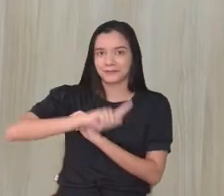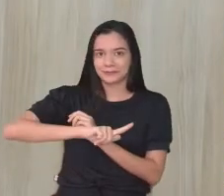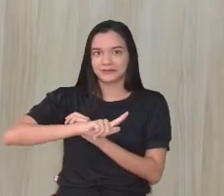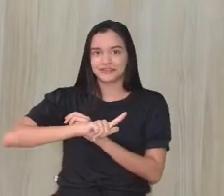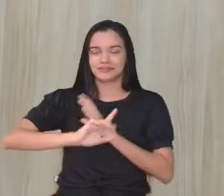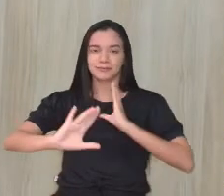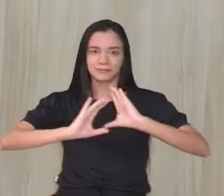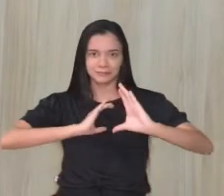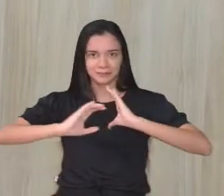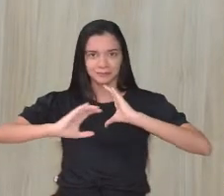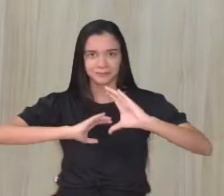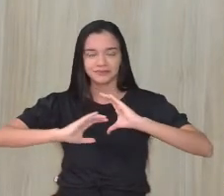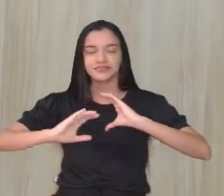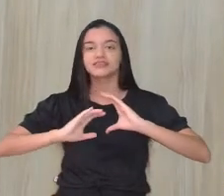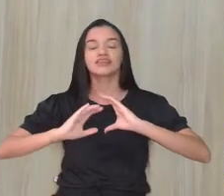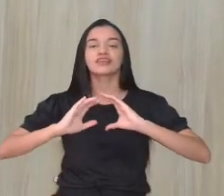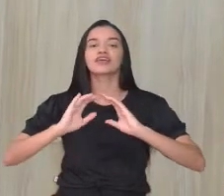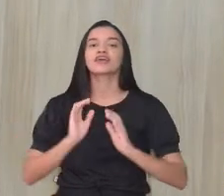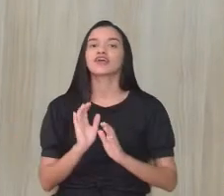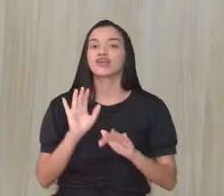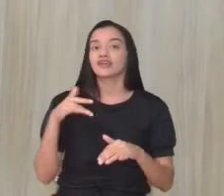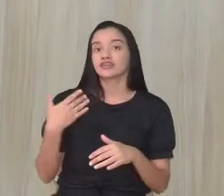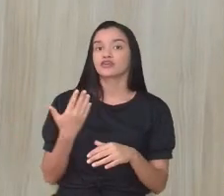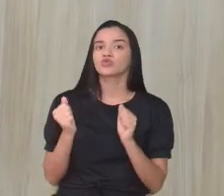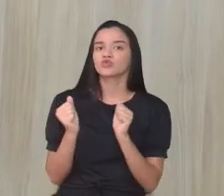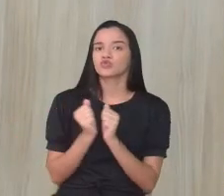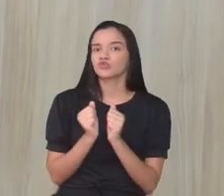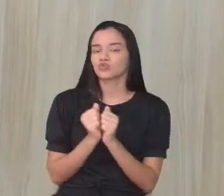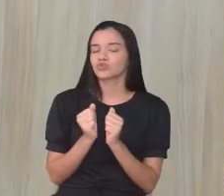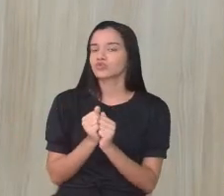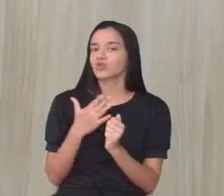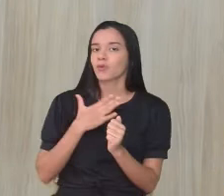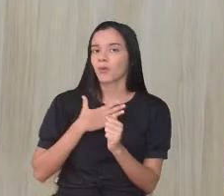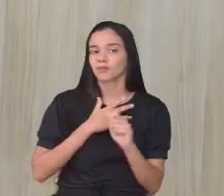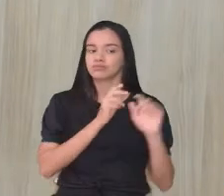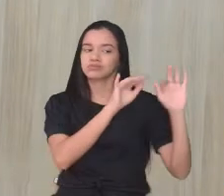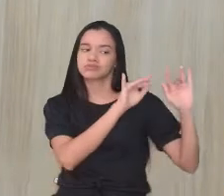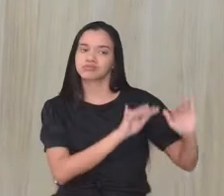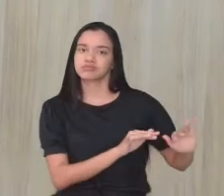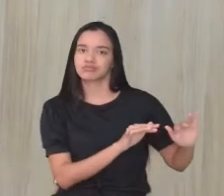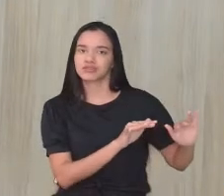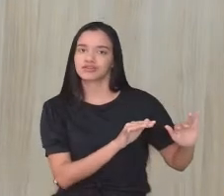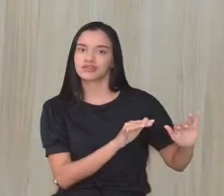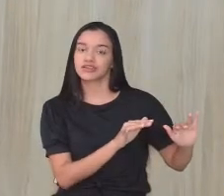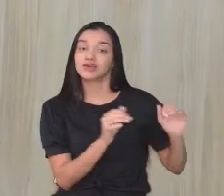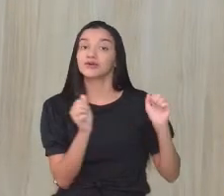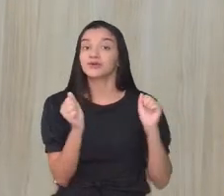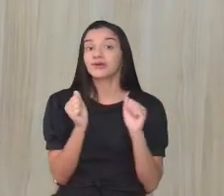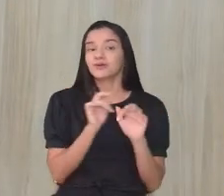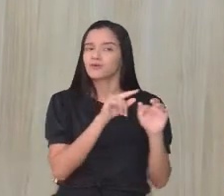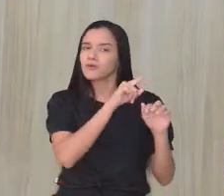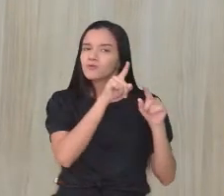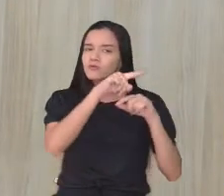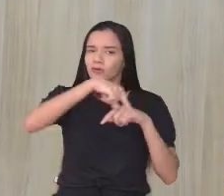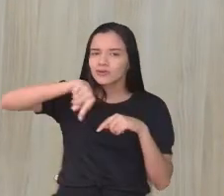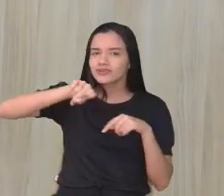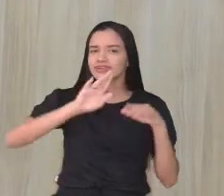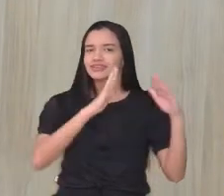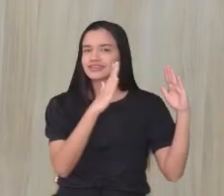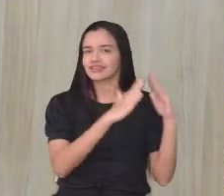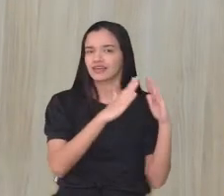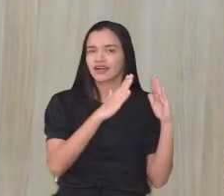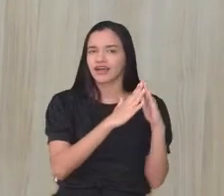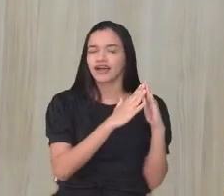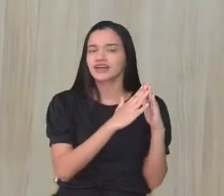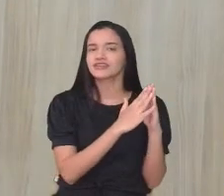uma comunicação. Ao meu lado no chat, aí fazendo a comunicação com vocês aí em casa, escutando suas dúvidas,